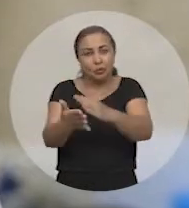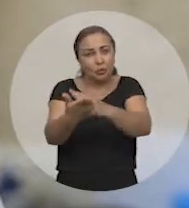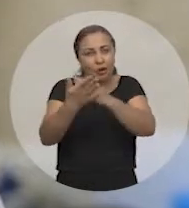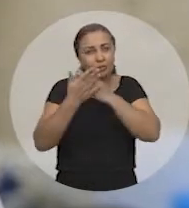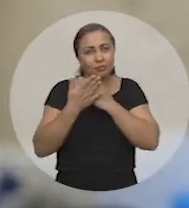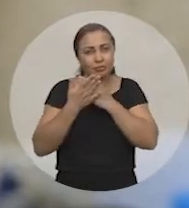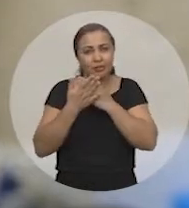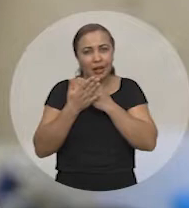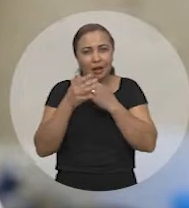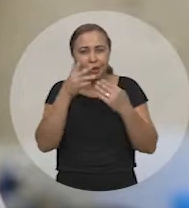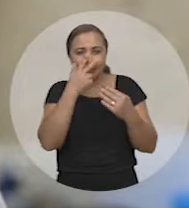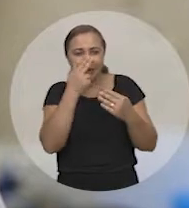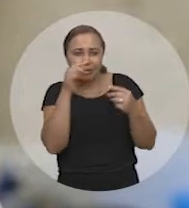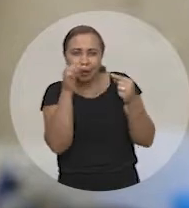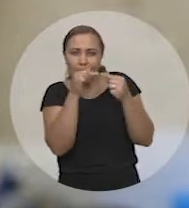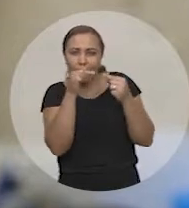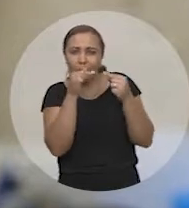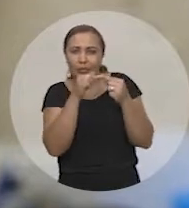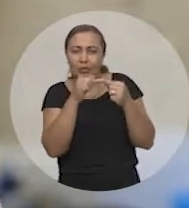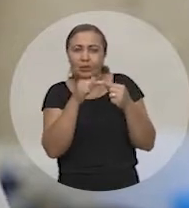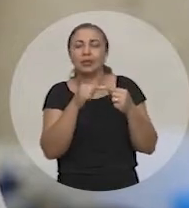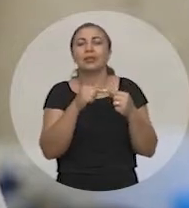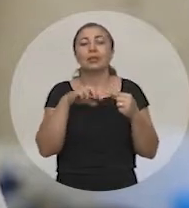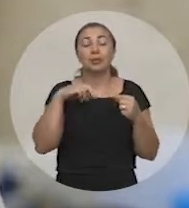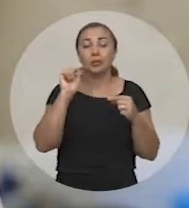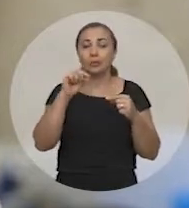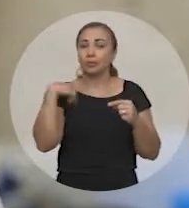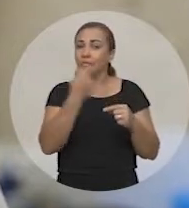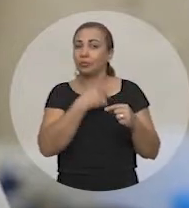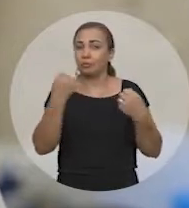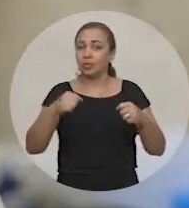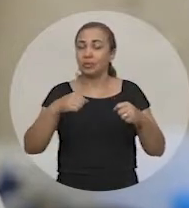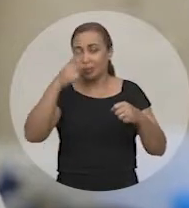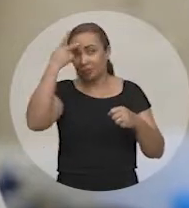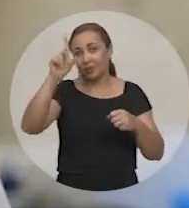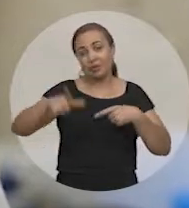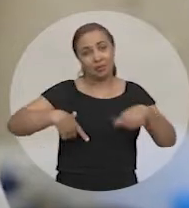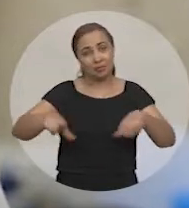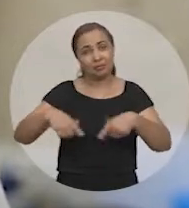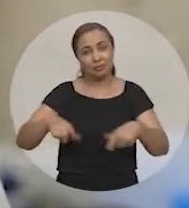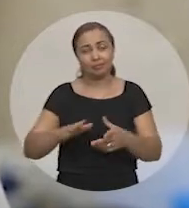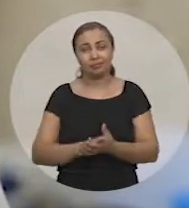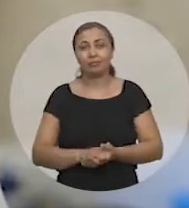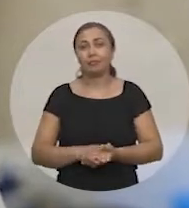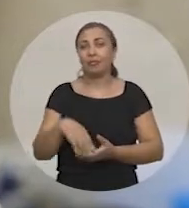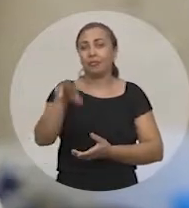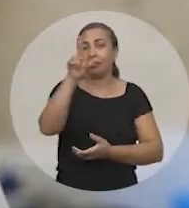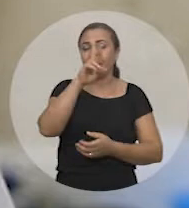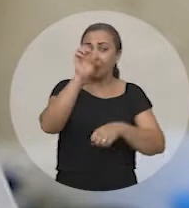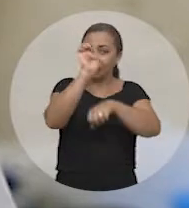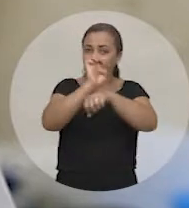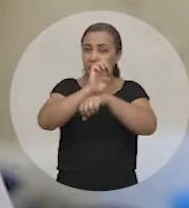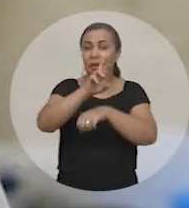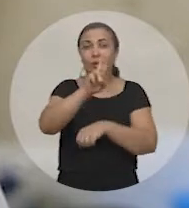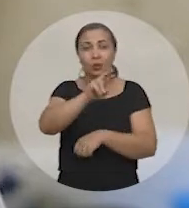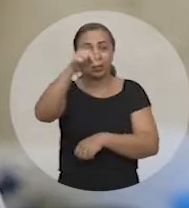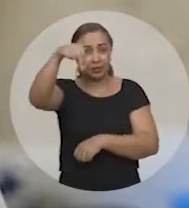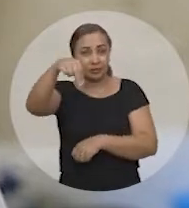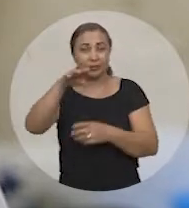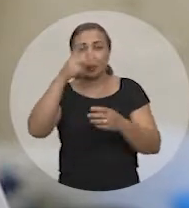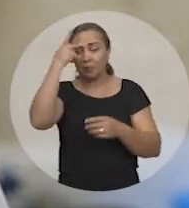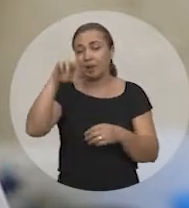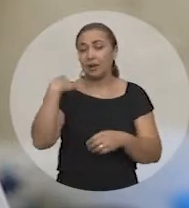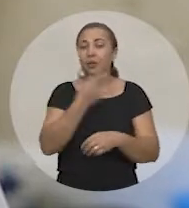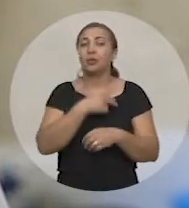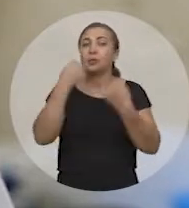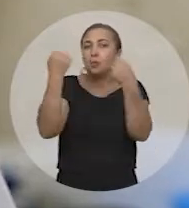cara customizado com as nossas necessidades a realizar os Estado do Rio Grande do Norte para que a gente